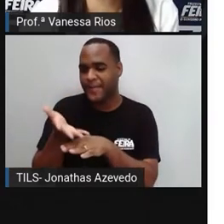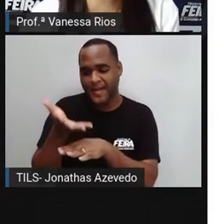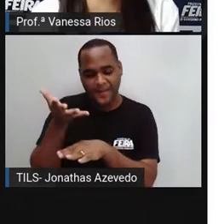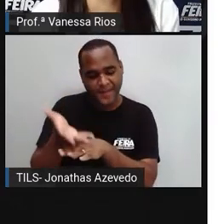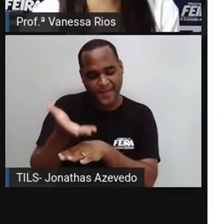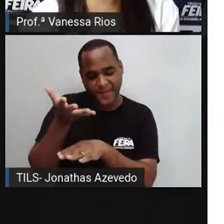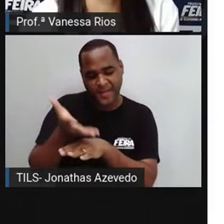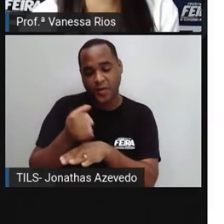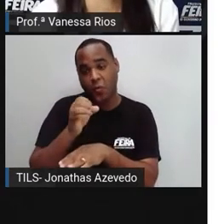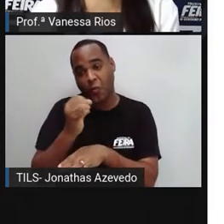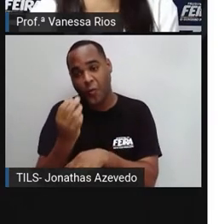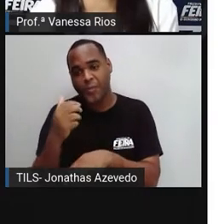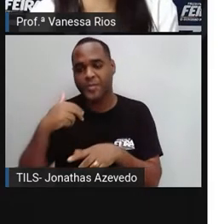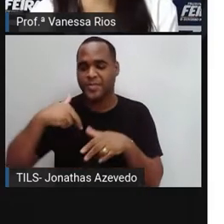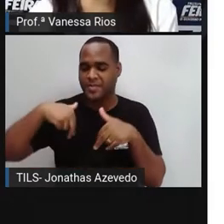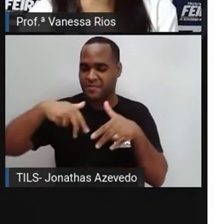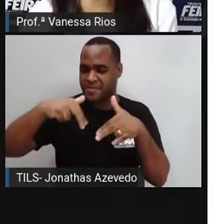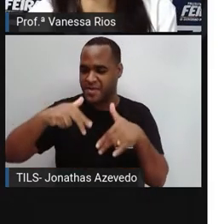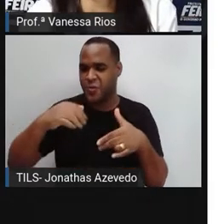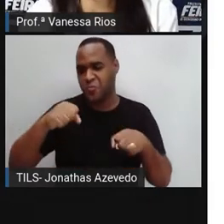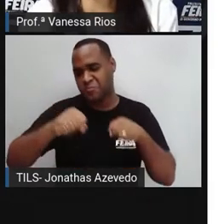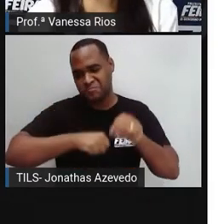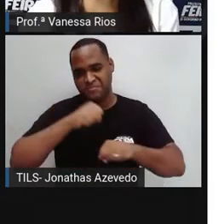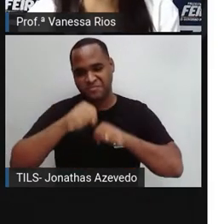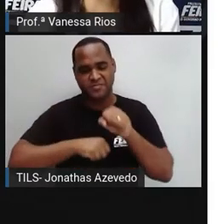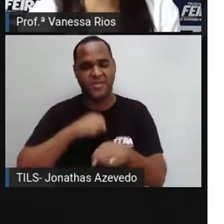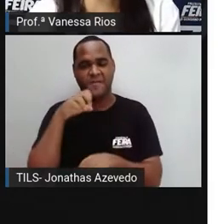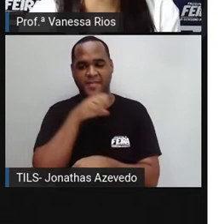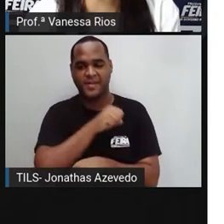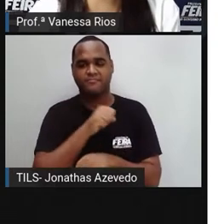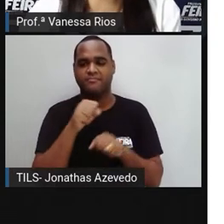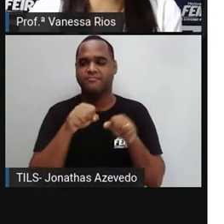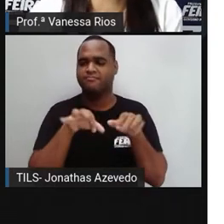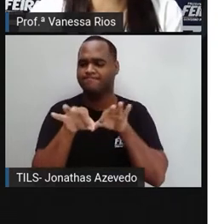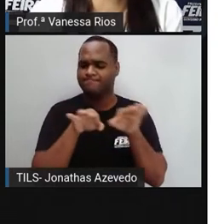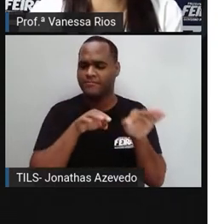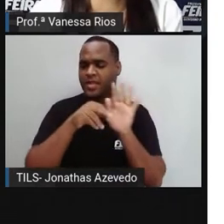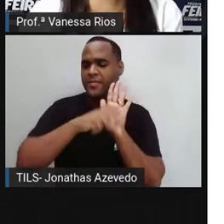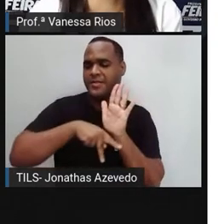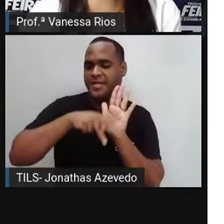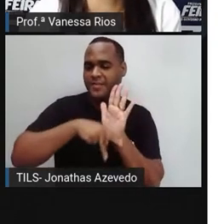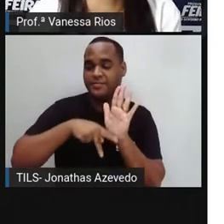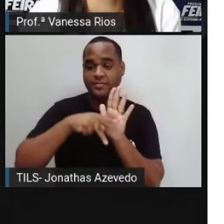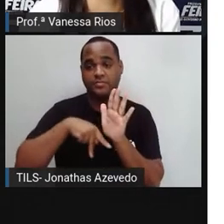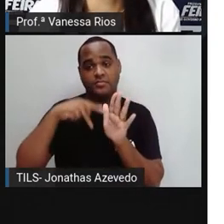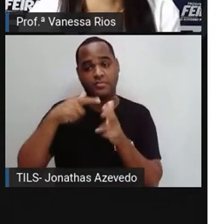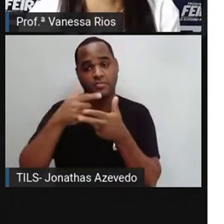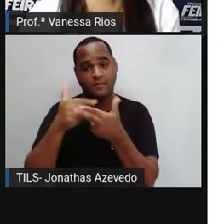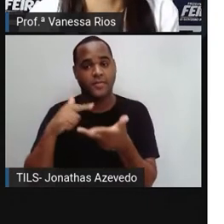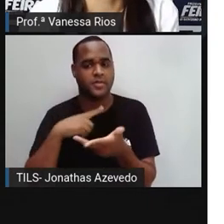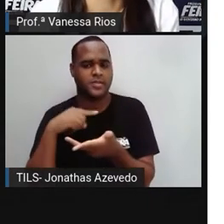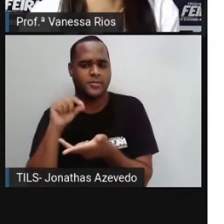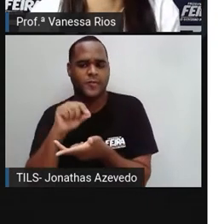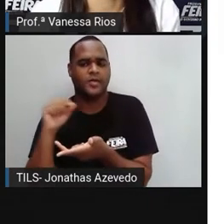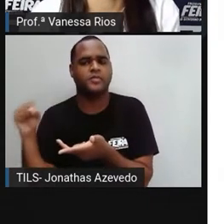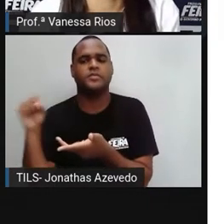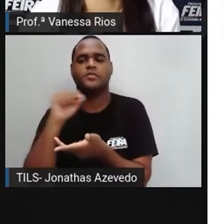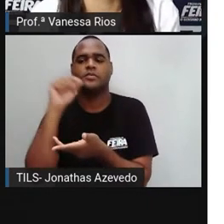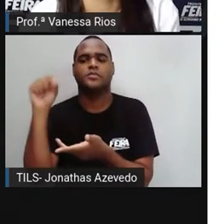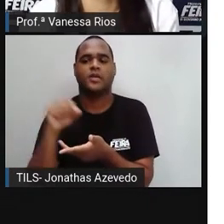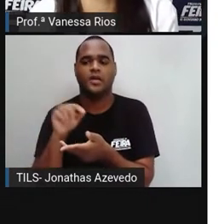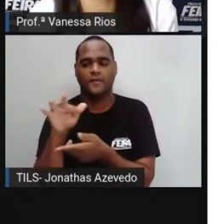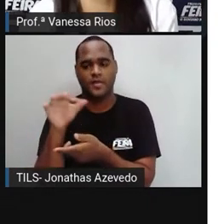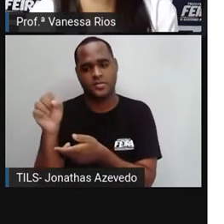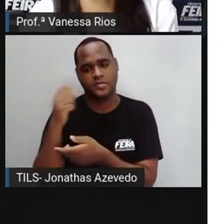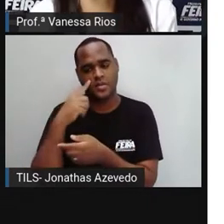caminhando, correndo e pedalando. O projeto da Lagoa Grande vai entregar à população de Feira de Santana a recuperação